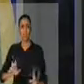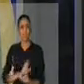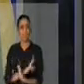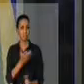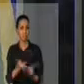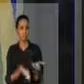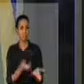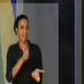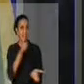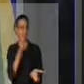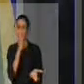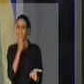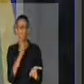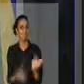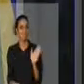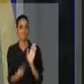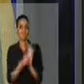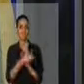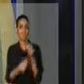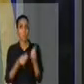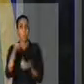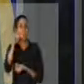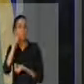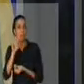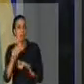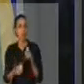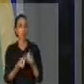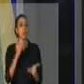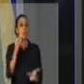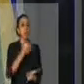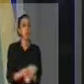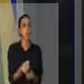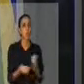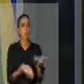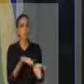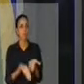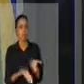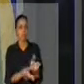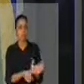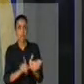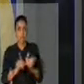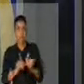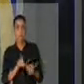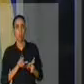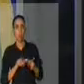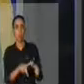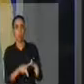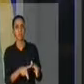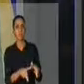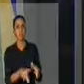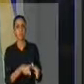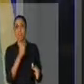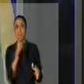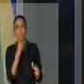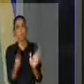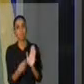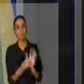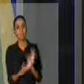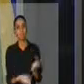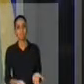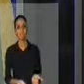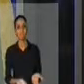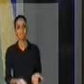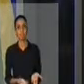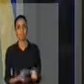atenção ainda não incorporou a prevenção, a detecção e o tratamento precoce do câncer como boas práticas, diagnóstico